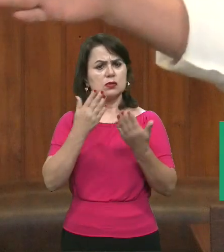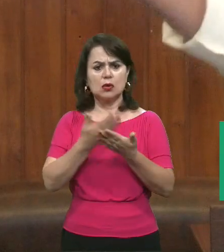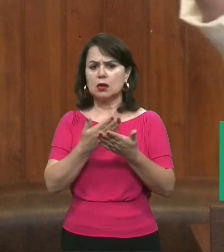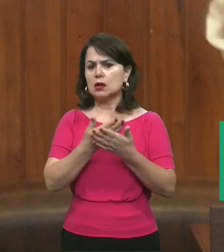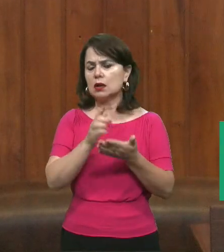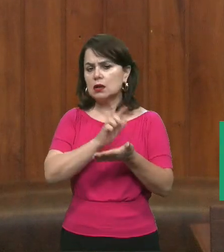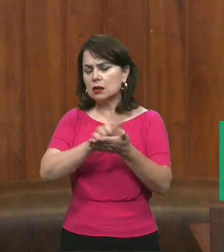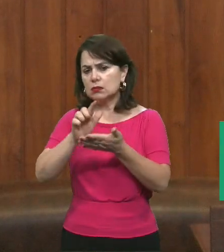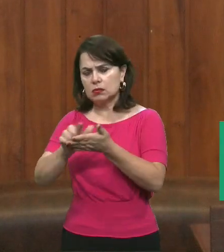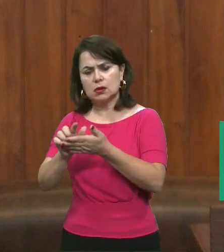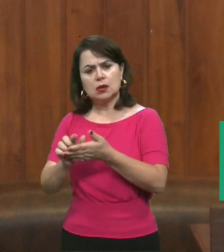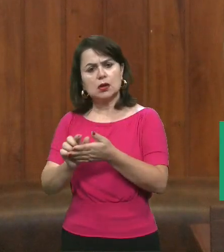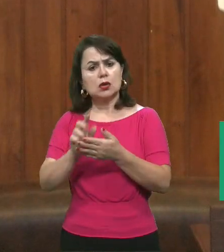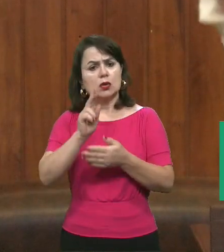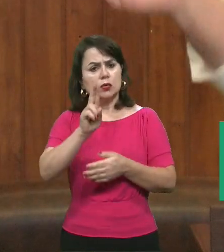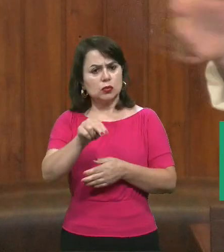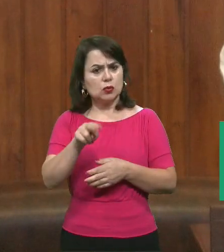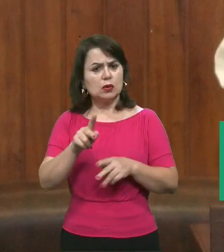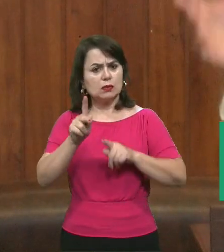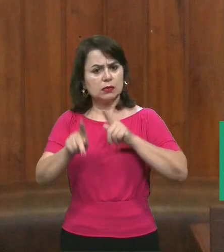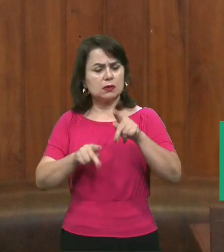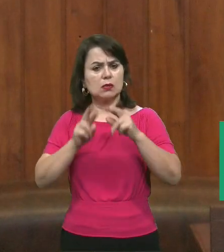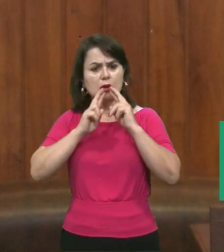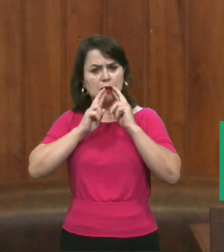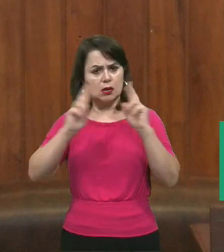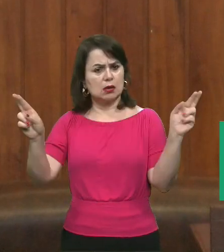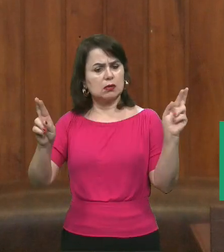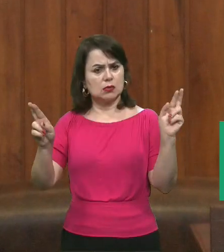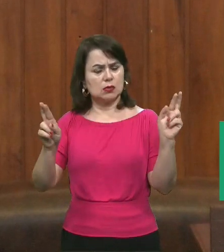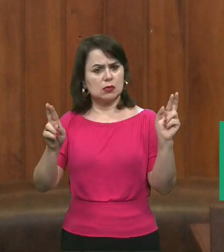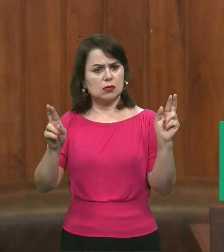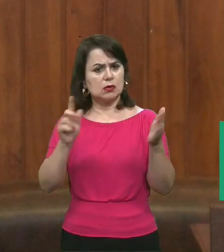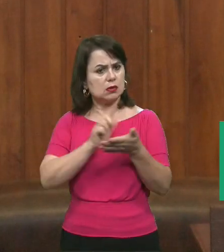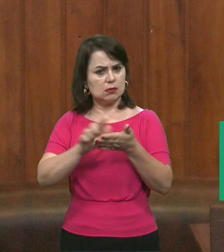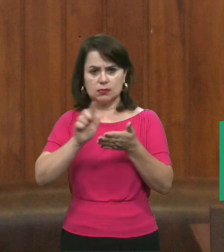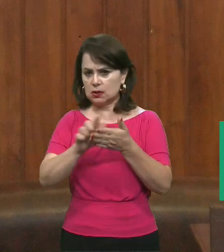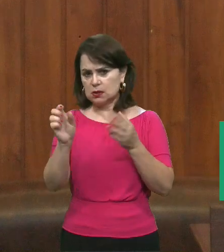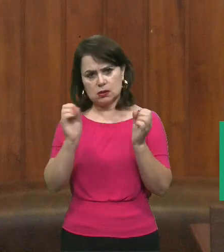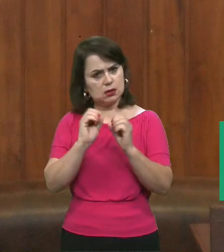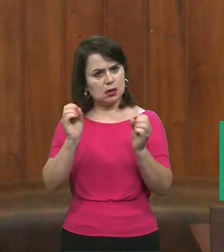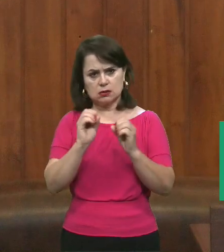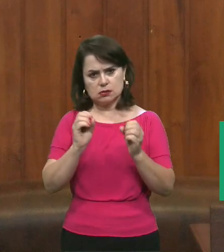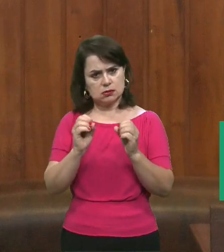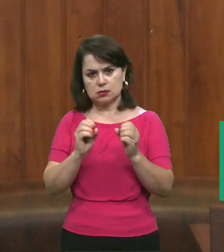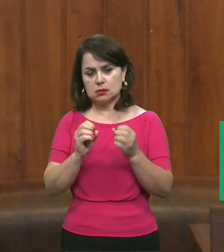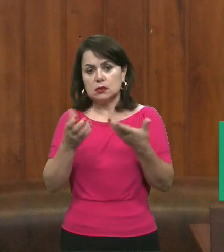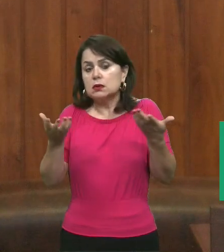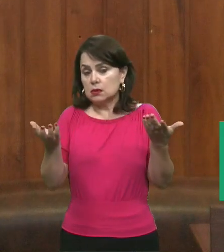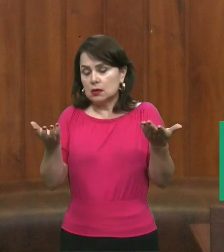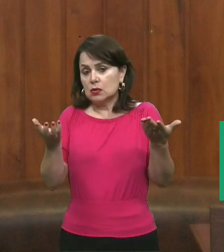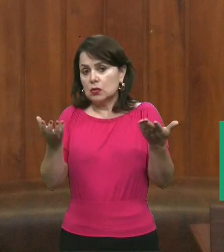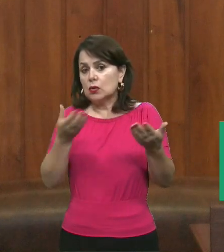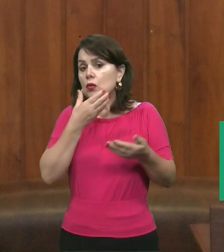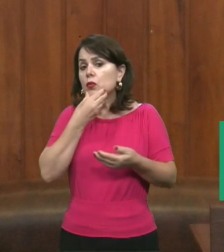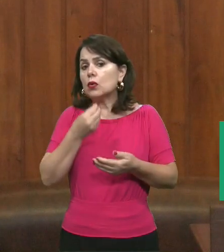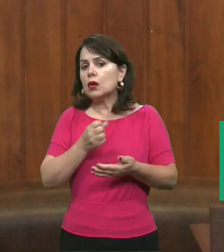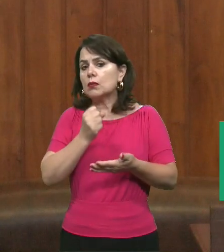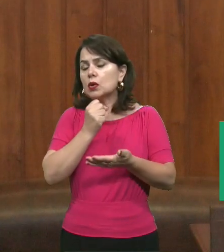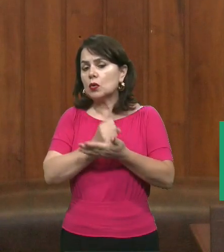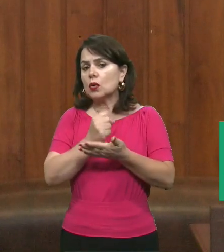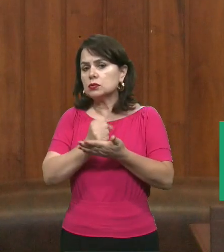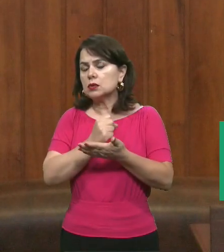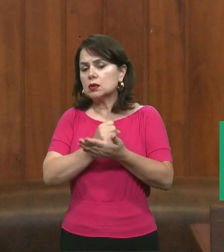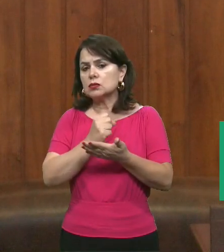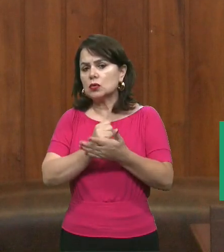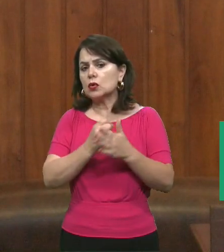minha escola está suja, está um mato, está não sei o quê. Mentira, essa limpeza é interna, né? Ele contratou uma empresa